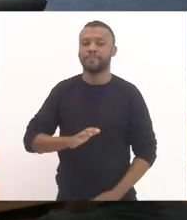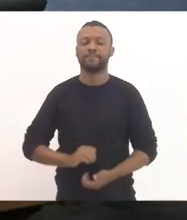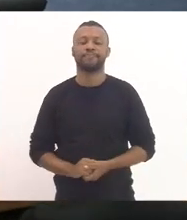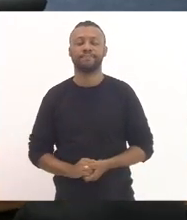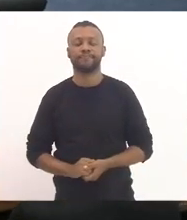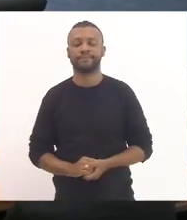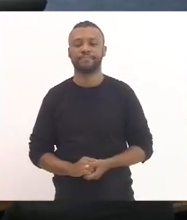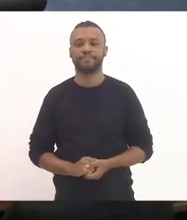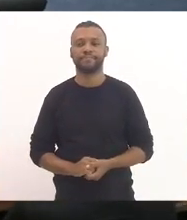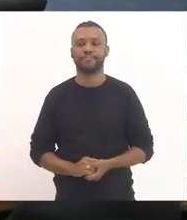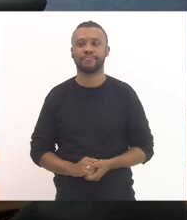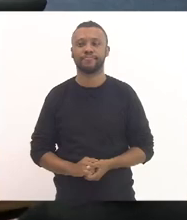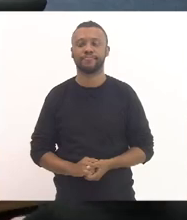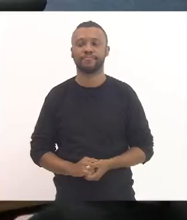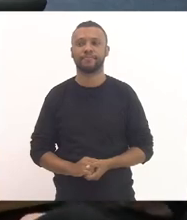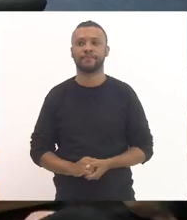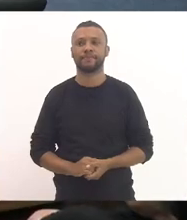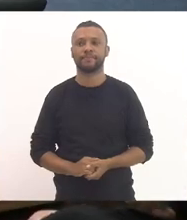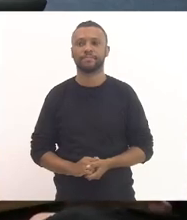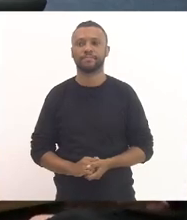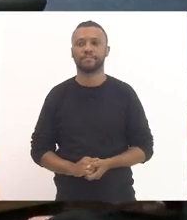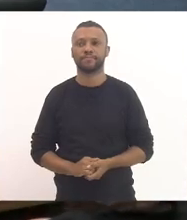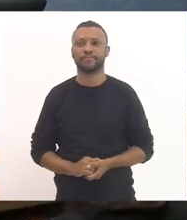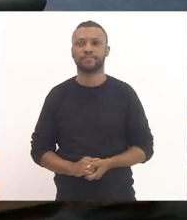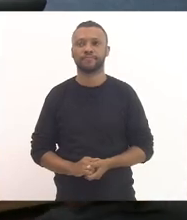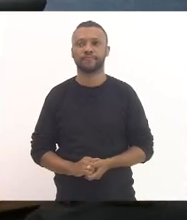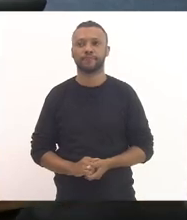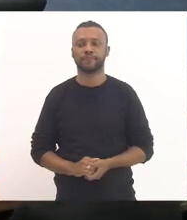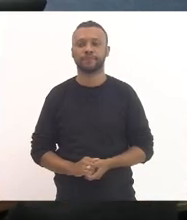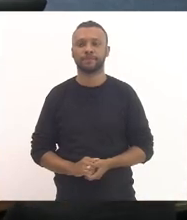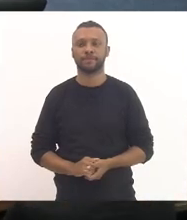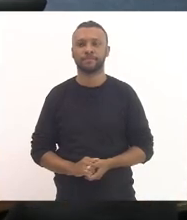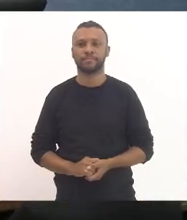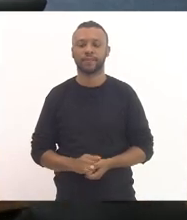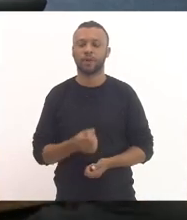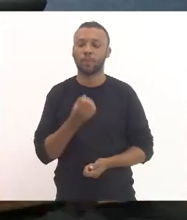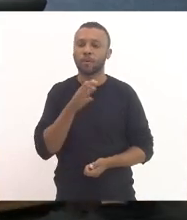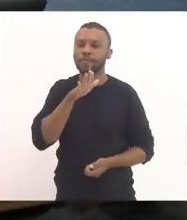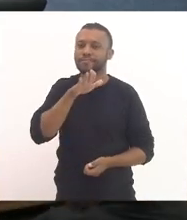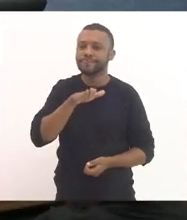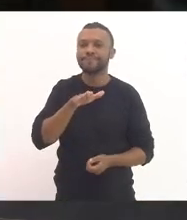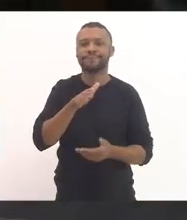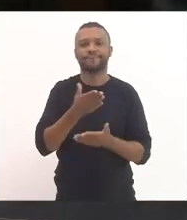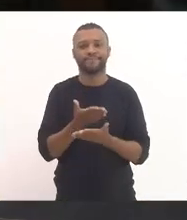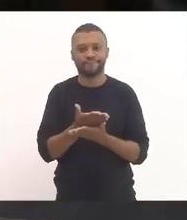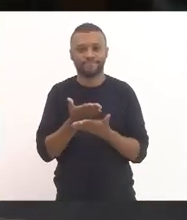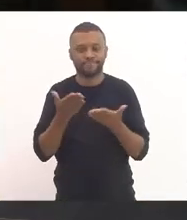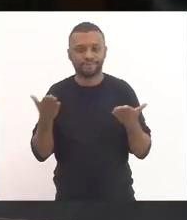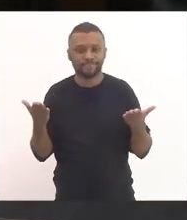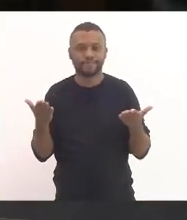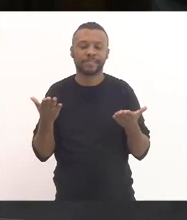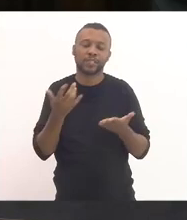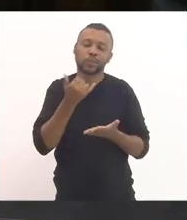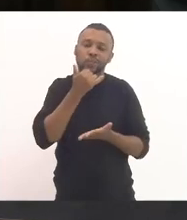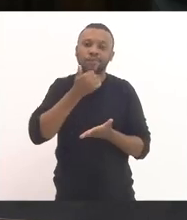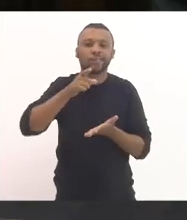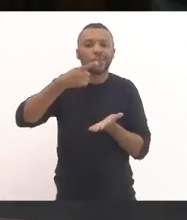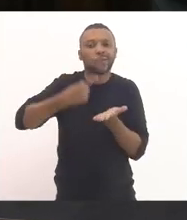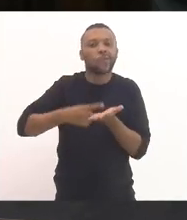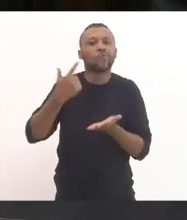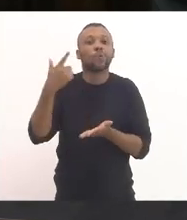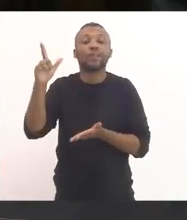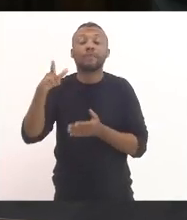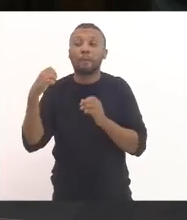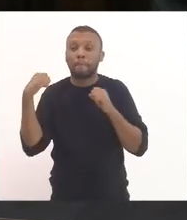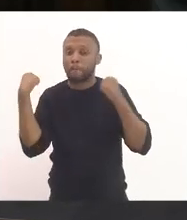o novo E aí boa tarde a todos eu estava em outro compromisso vai vim correndo